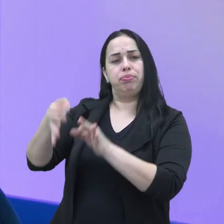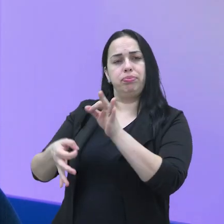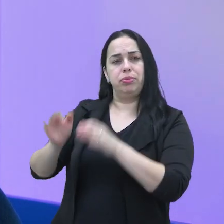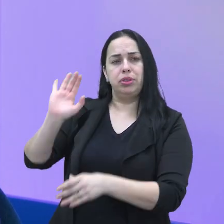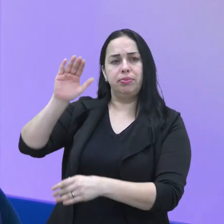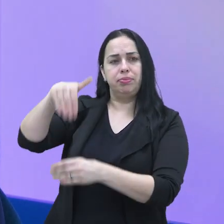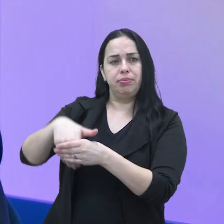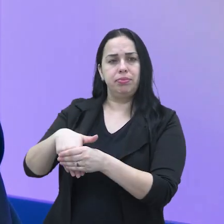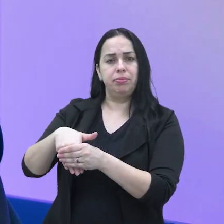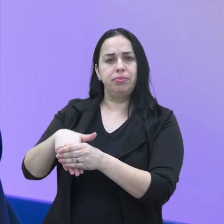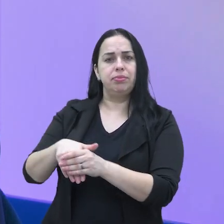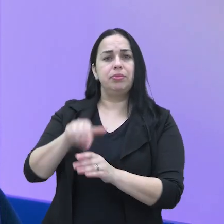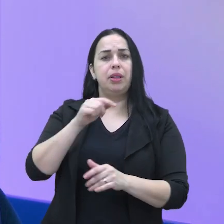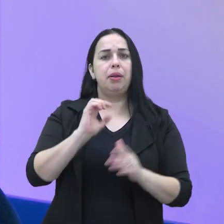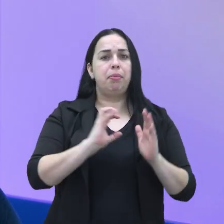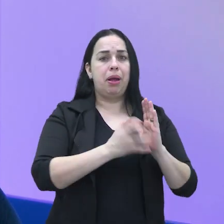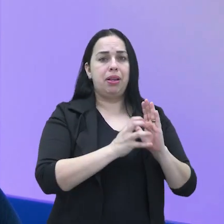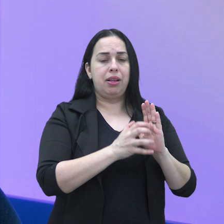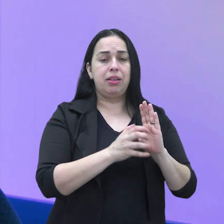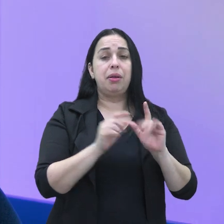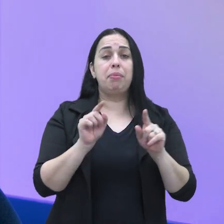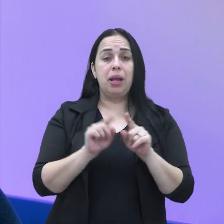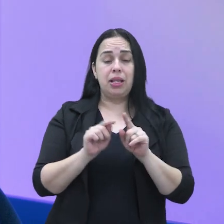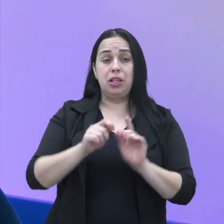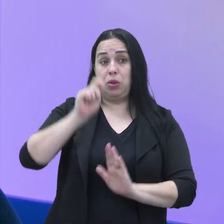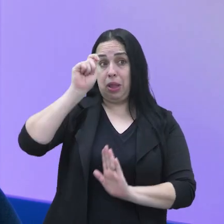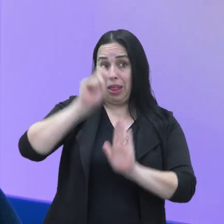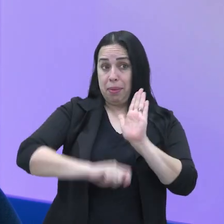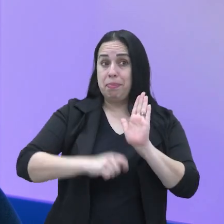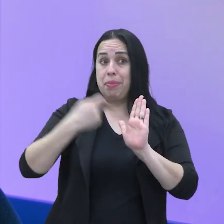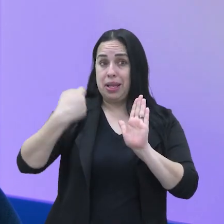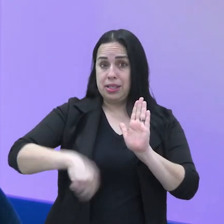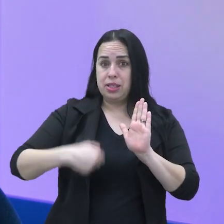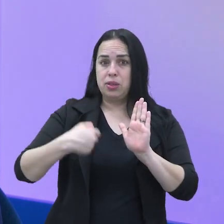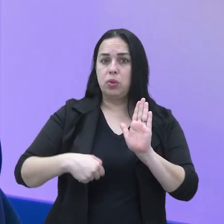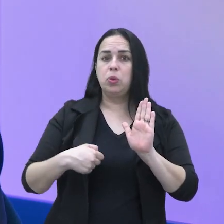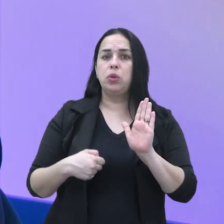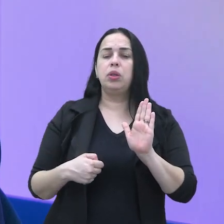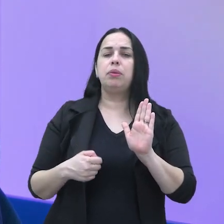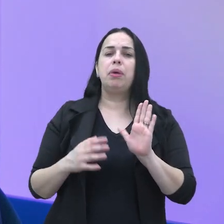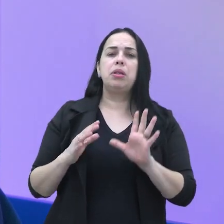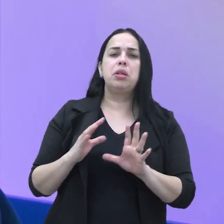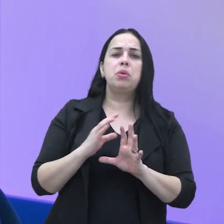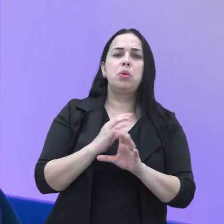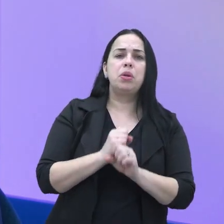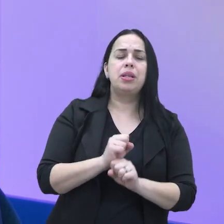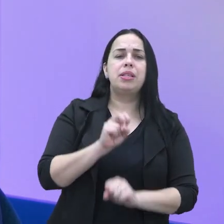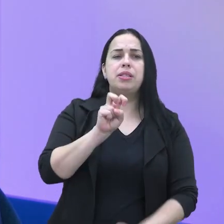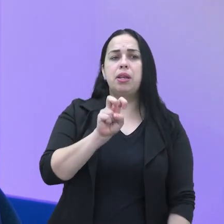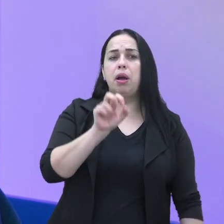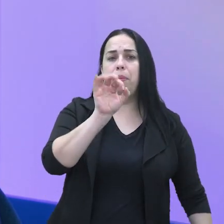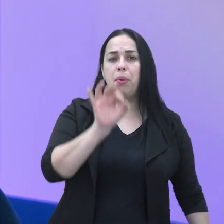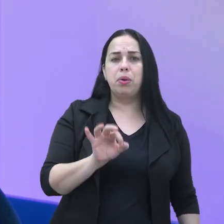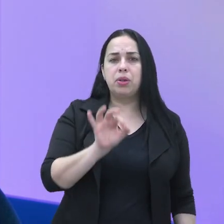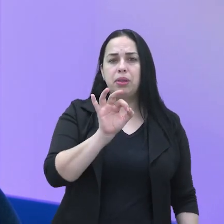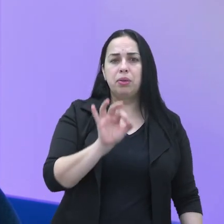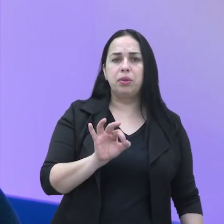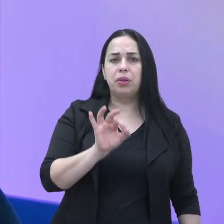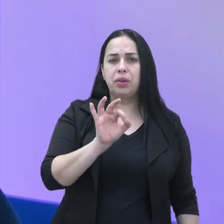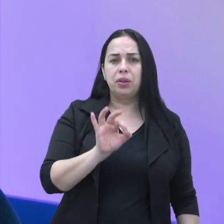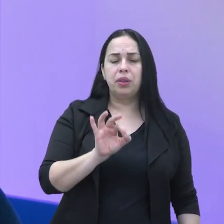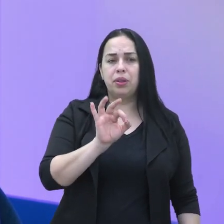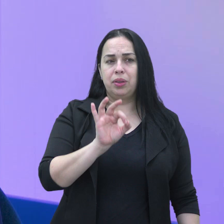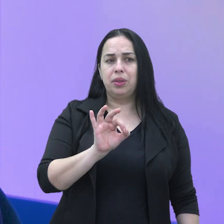justiça eleitoral, esse partido tem que ter o apoio, através de uma assinatura, de, no mínimo,